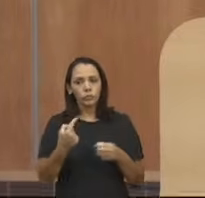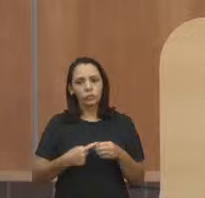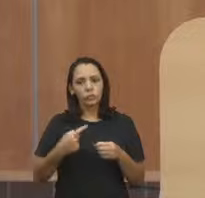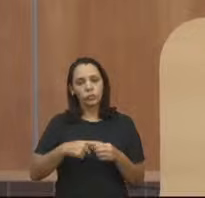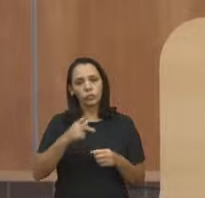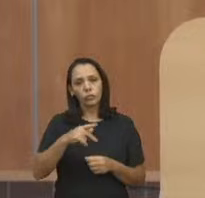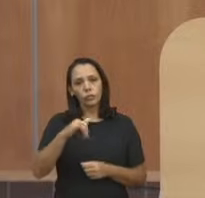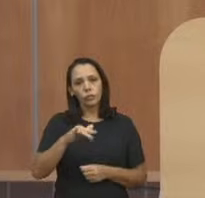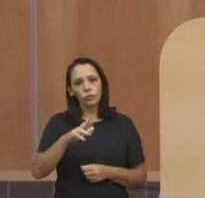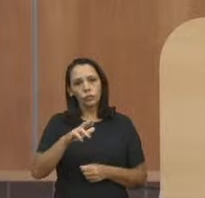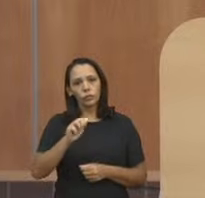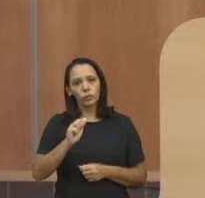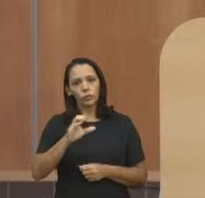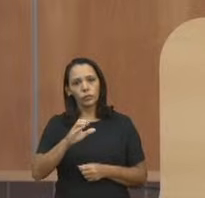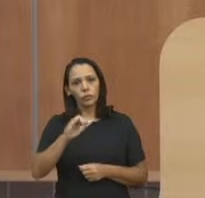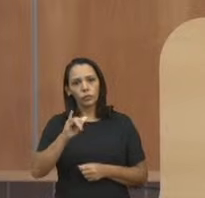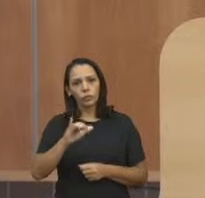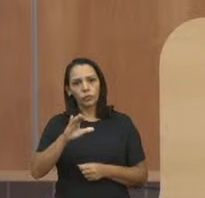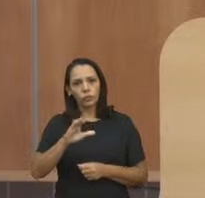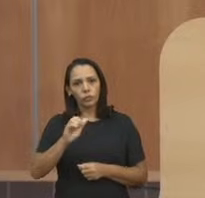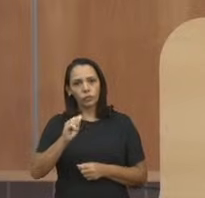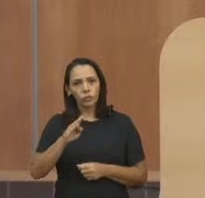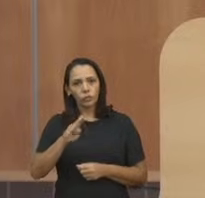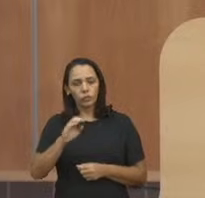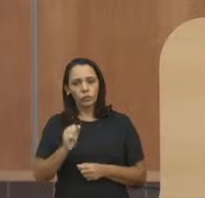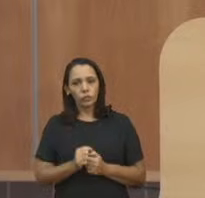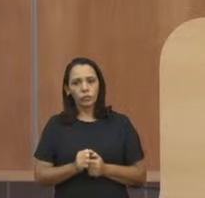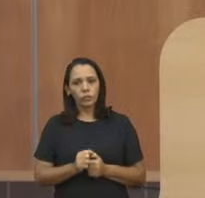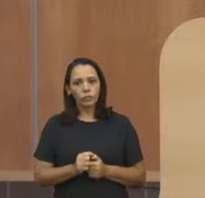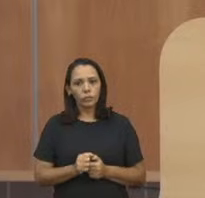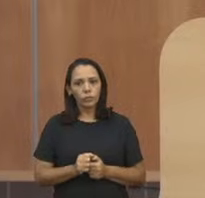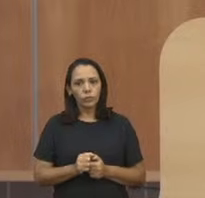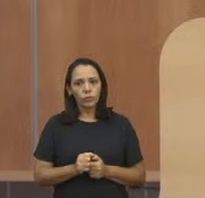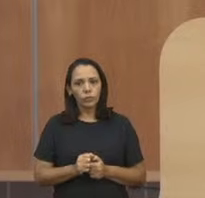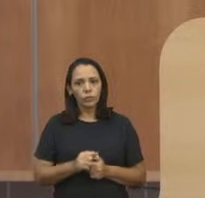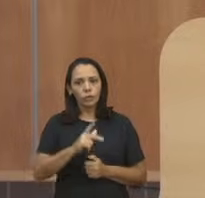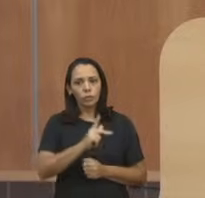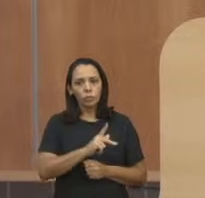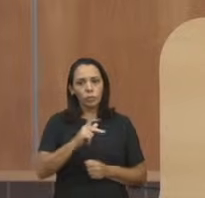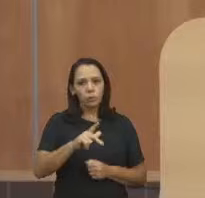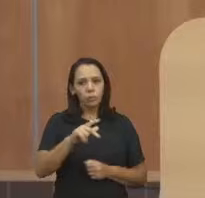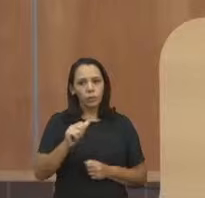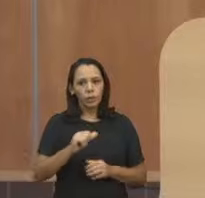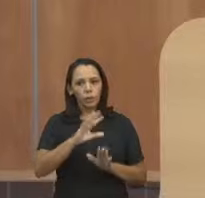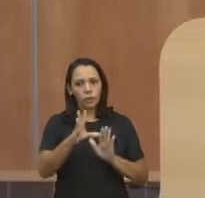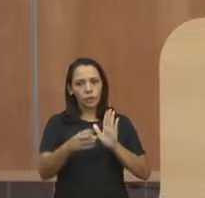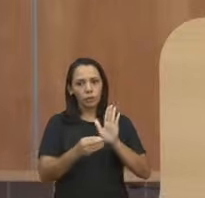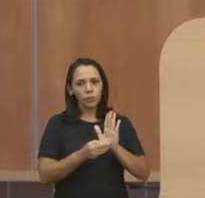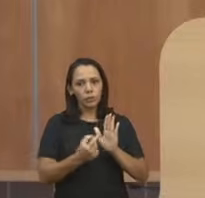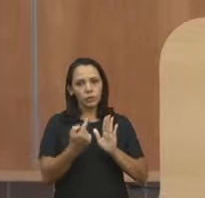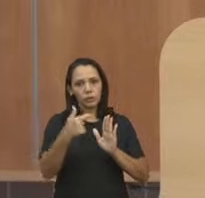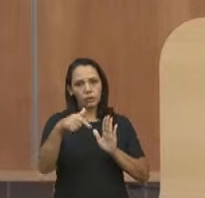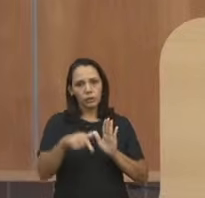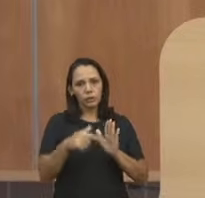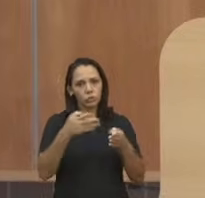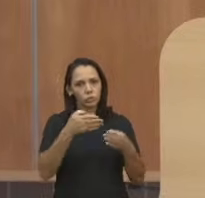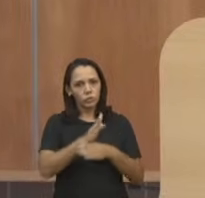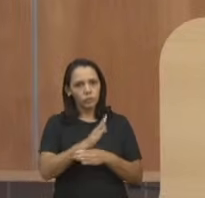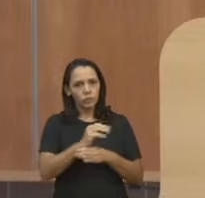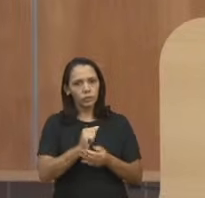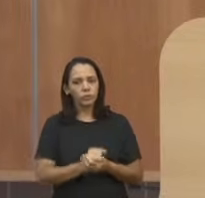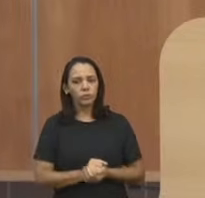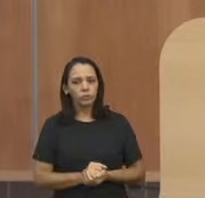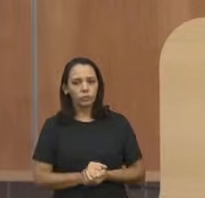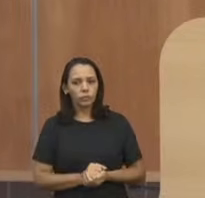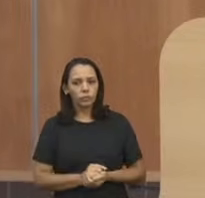Piracicaba, 17 emendas no PPA foram aprovadas, vindas tanto da oposição quanto da base. Agora a gente já não